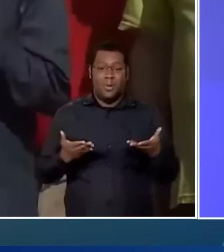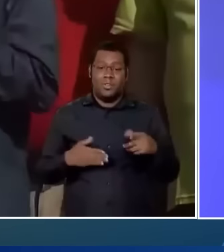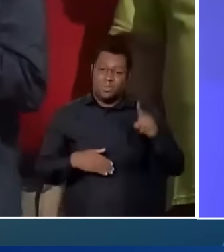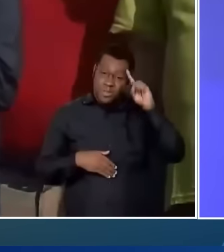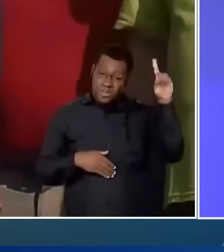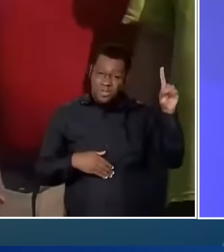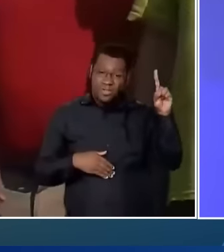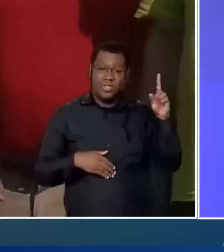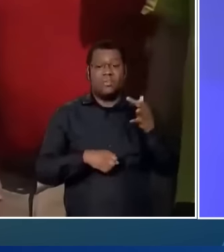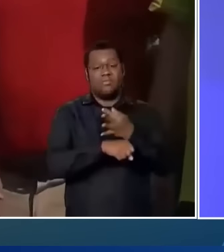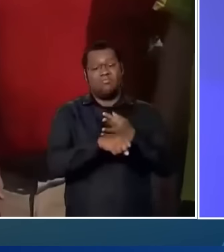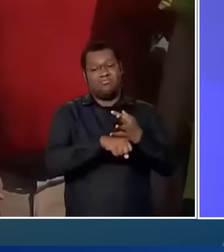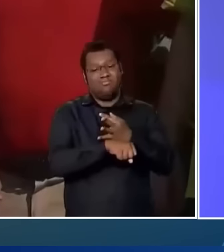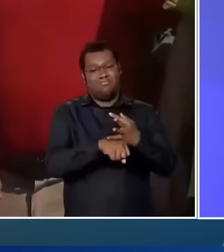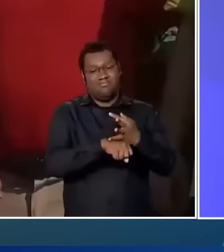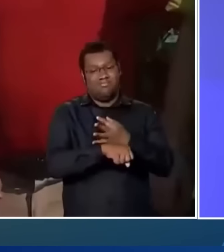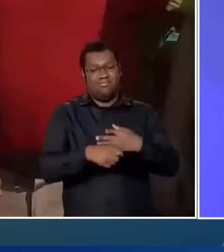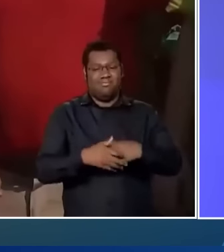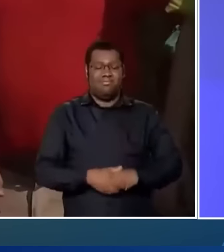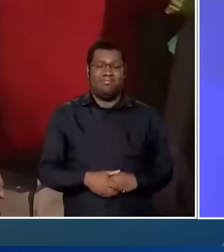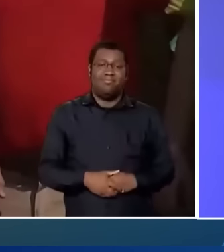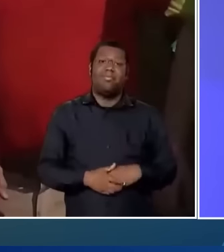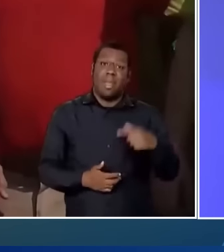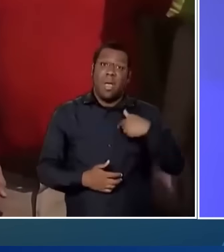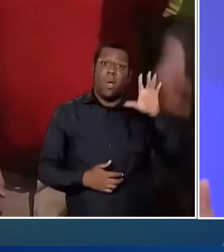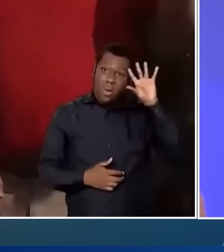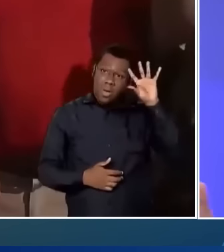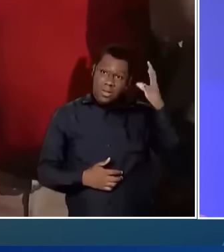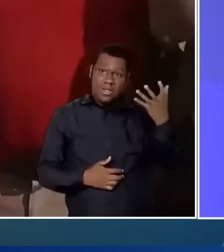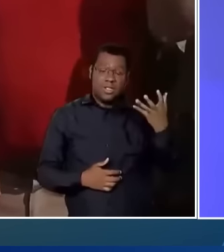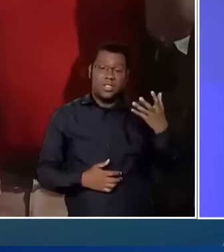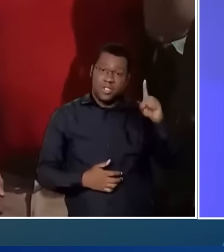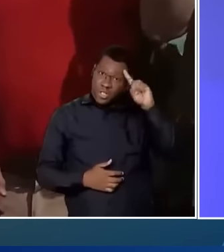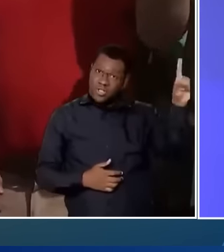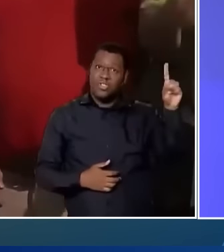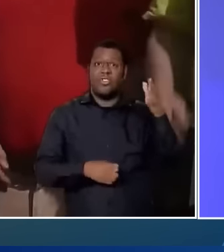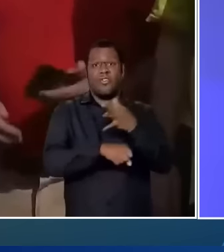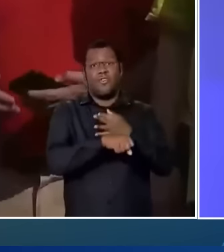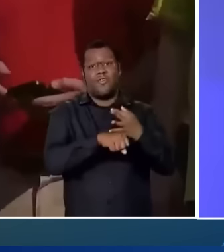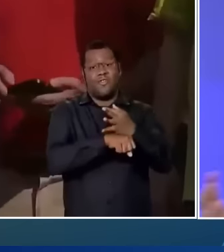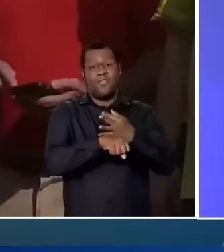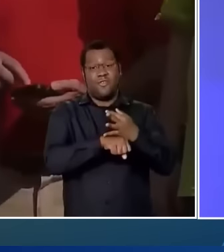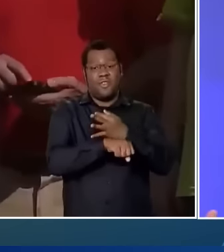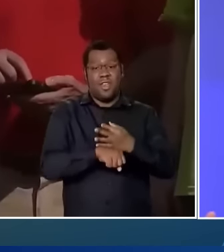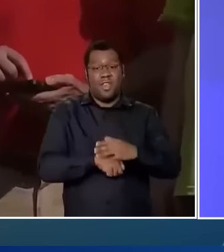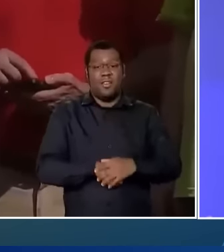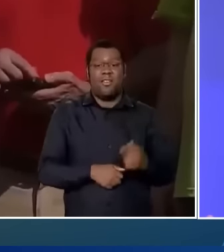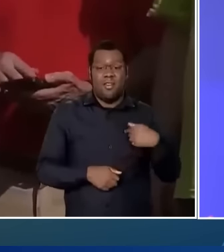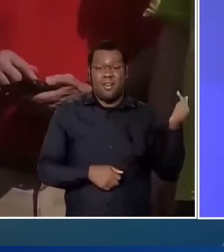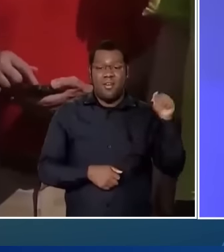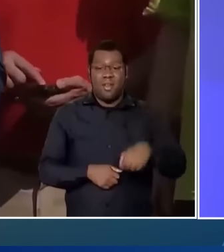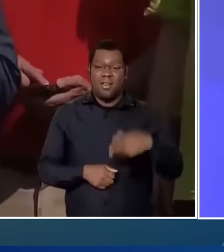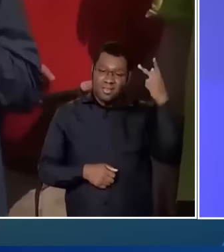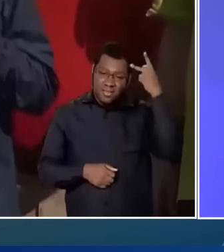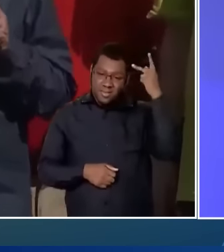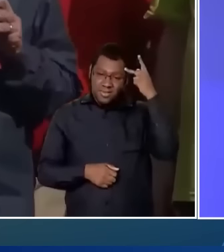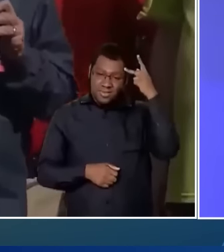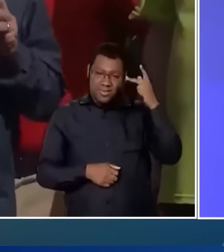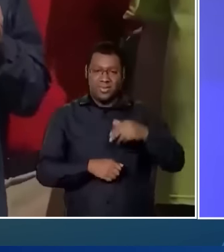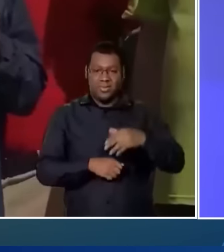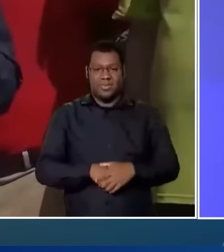fato, ele entende que, olha, a multa é entre 5 e 25 mil reais, como o William muito bem colocou, vamos